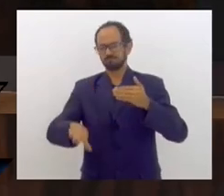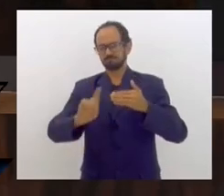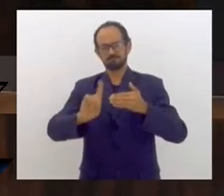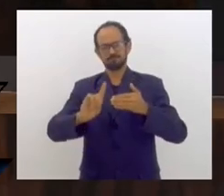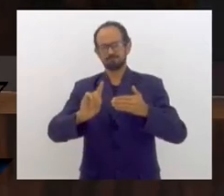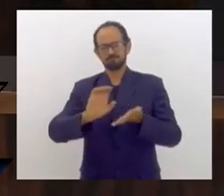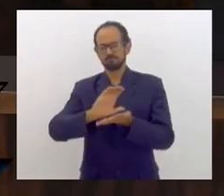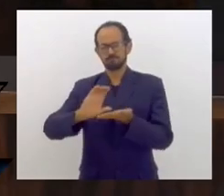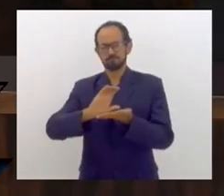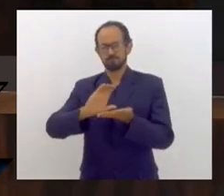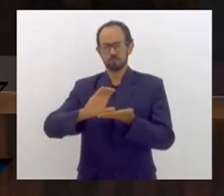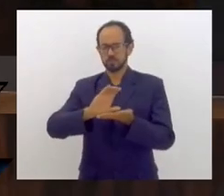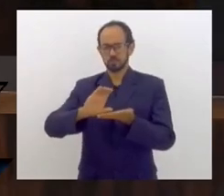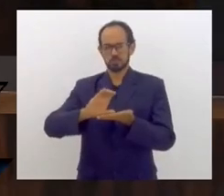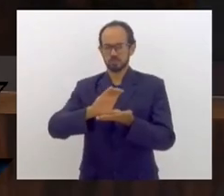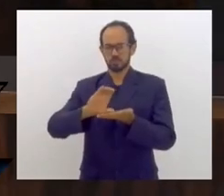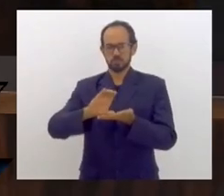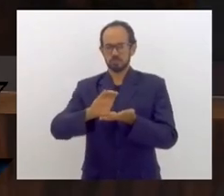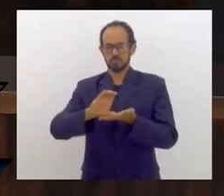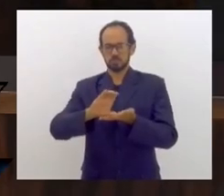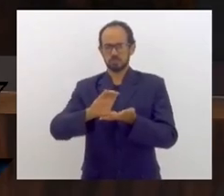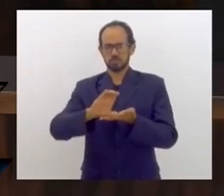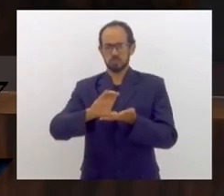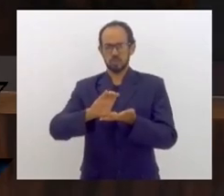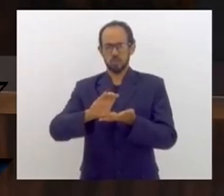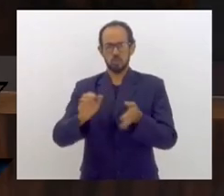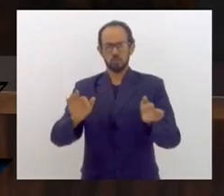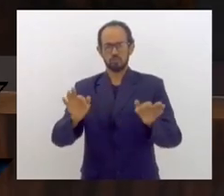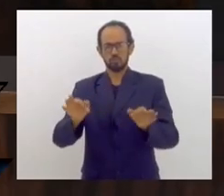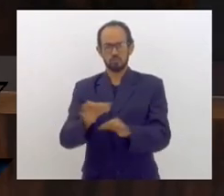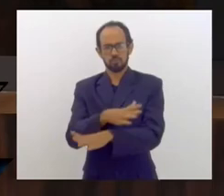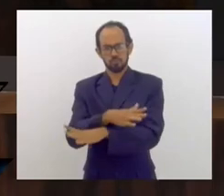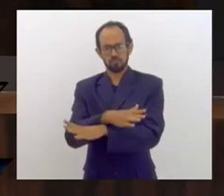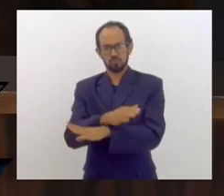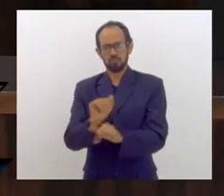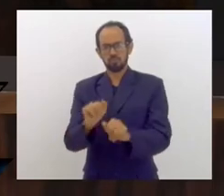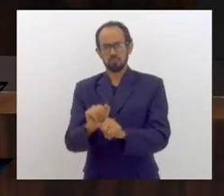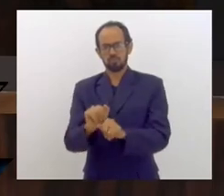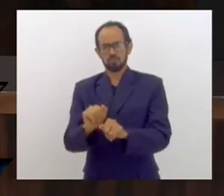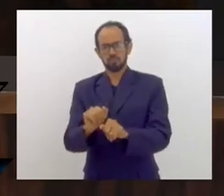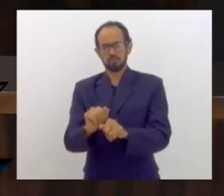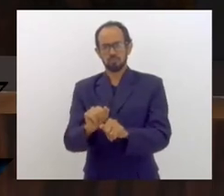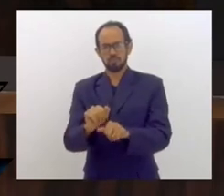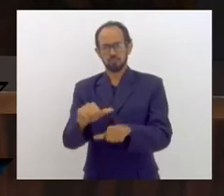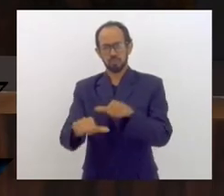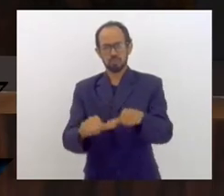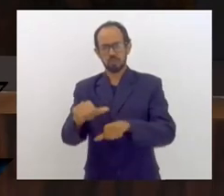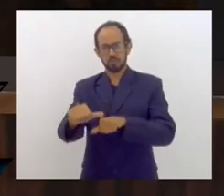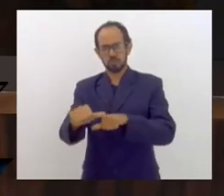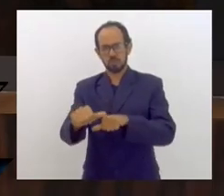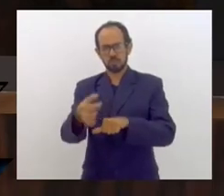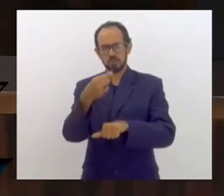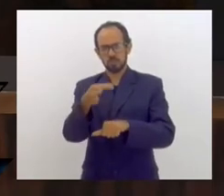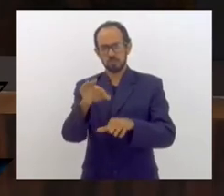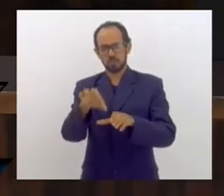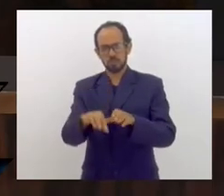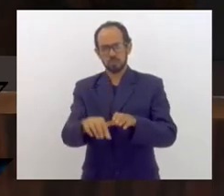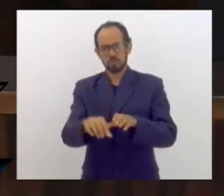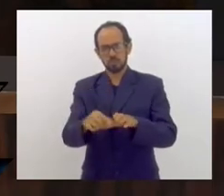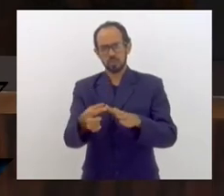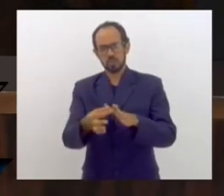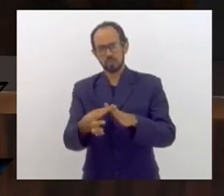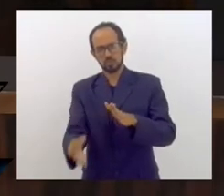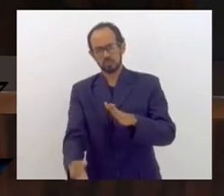inconstitucionalidade, concluindo pelos transformação em indicação simples